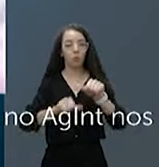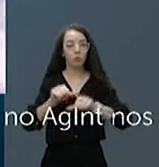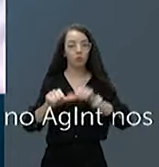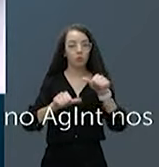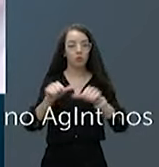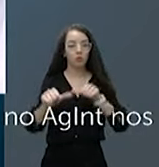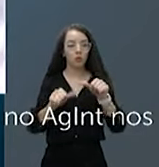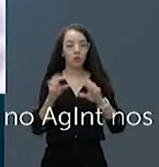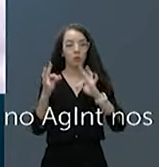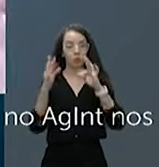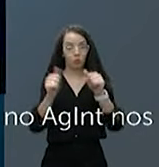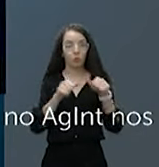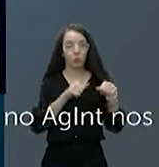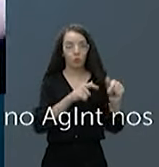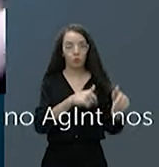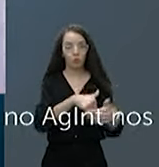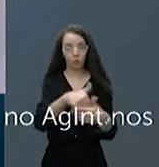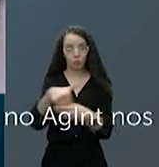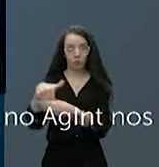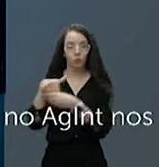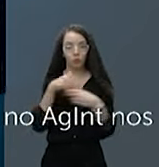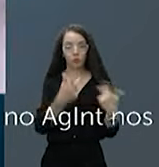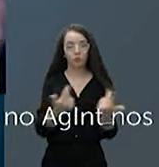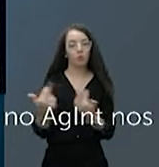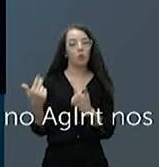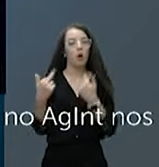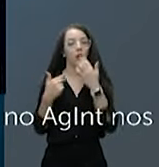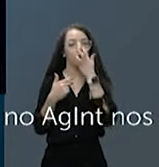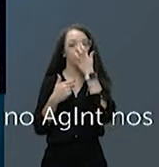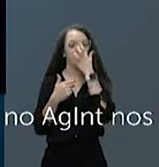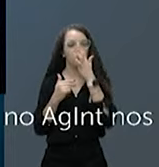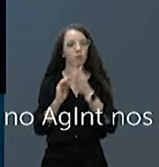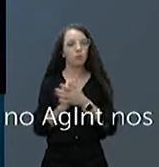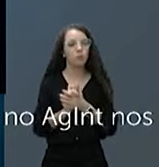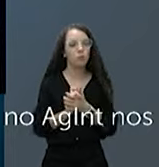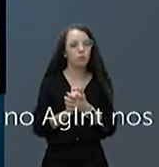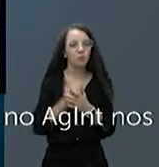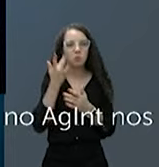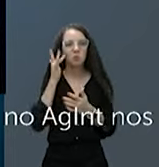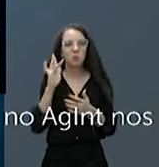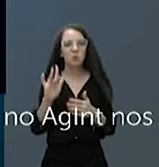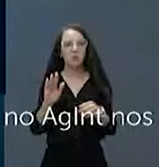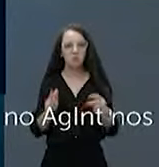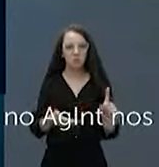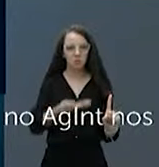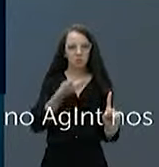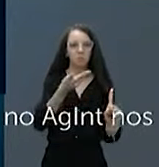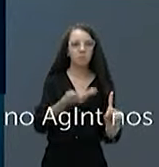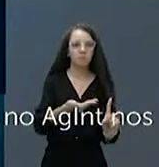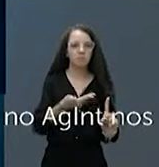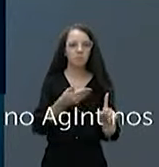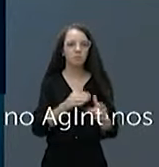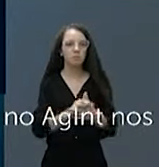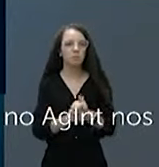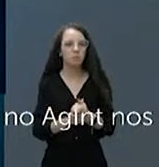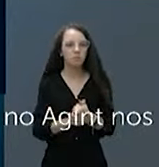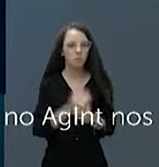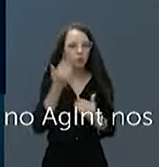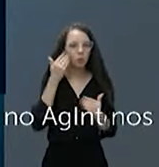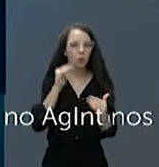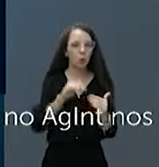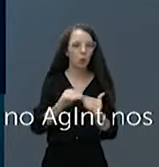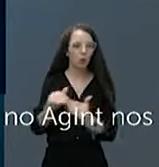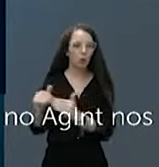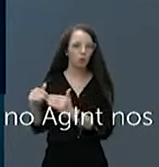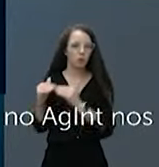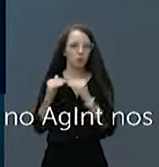pudéssemos cingir apenas ao ponto da divergência. Não sei se Vossas Excelências estarem de acordo. Ministro, posso?